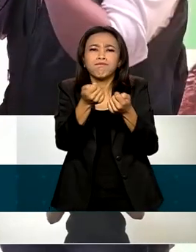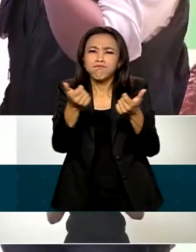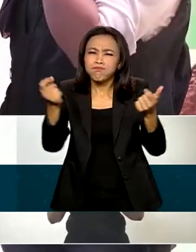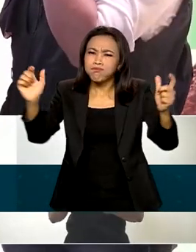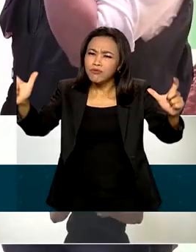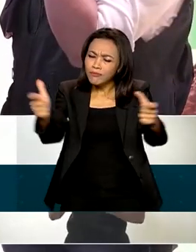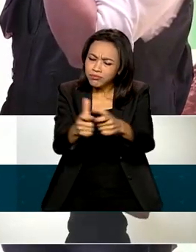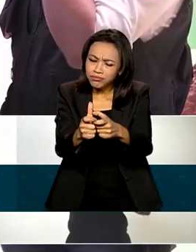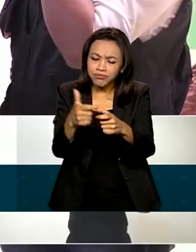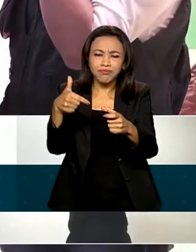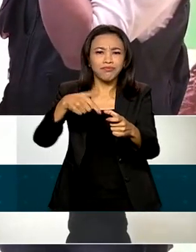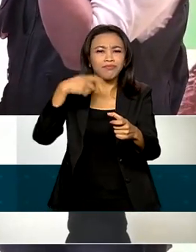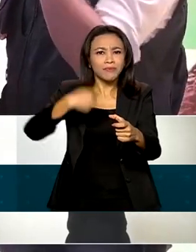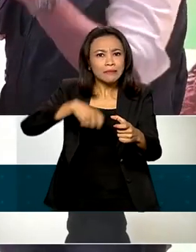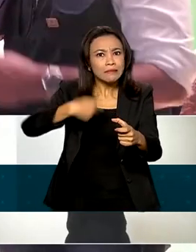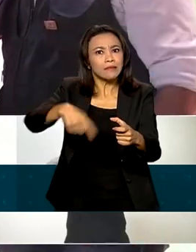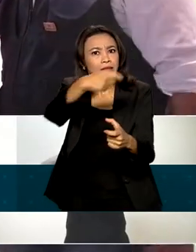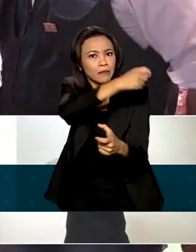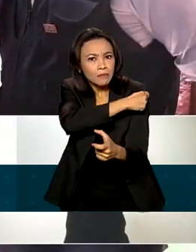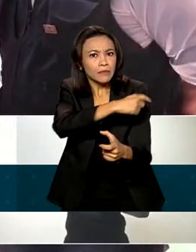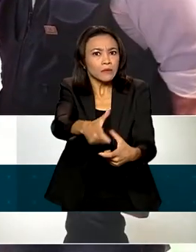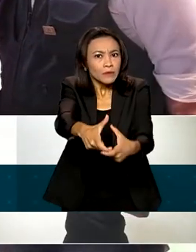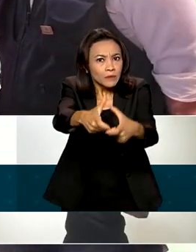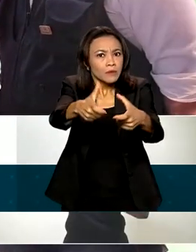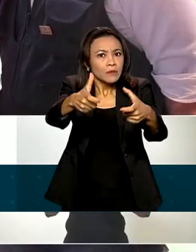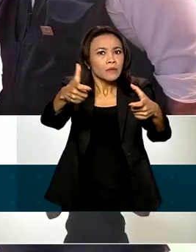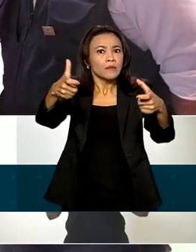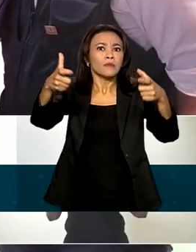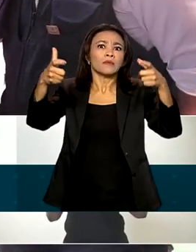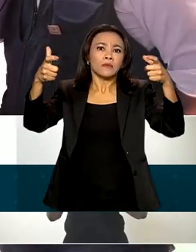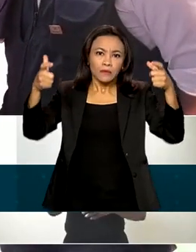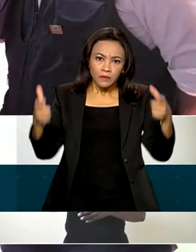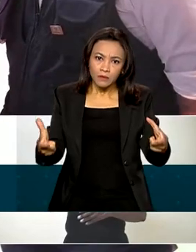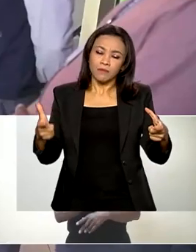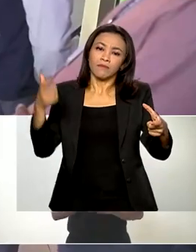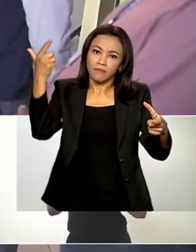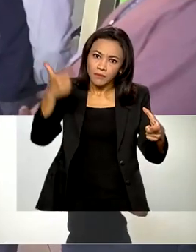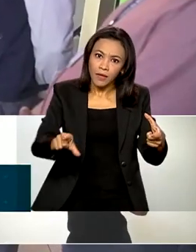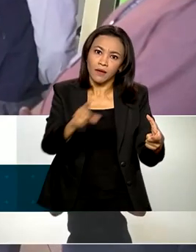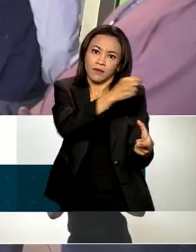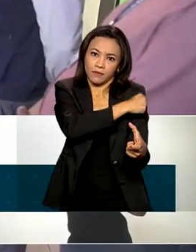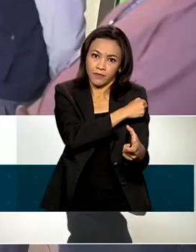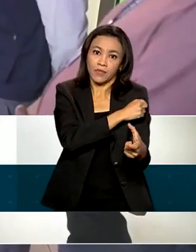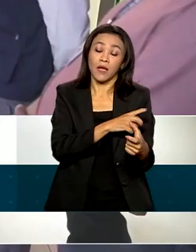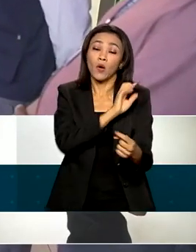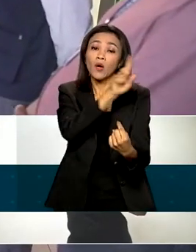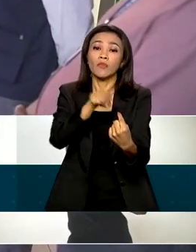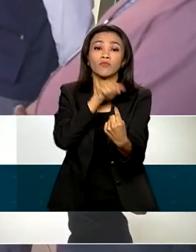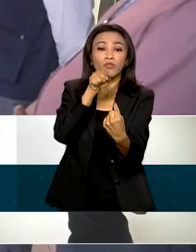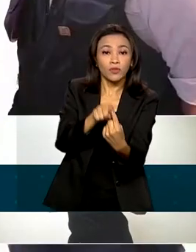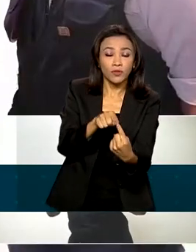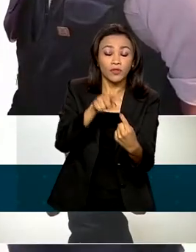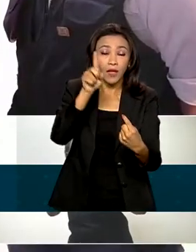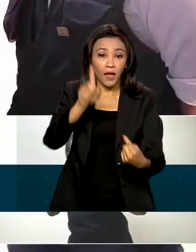precisamos fazer com que essas coberturas elas sejam recobradas. A meta é vacinar